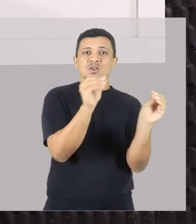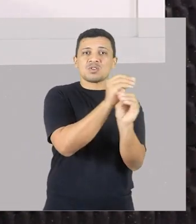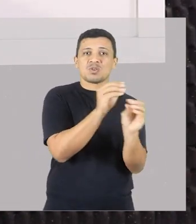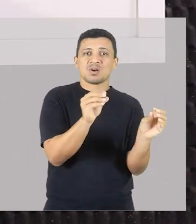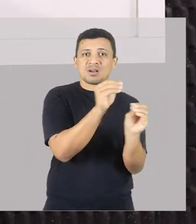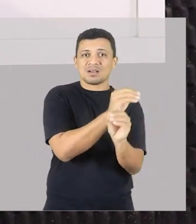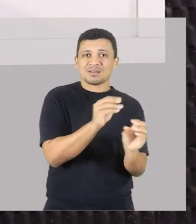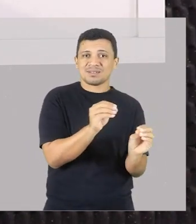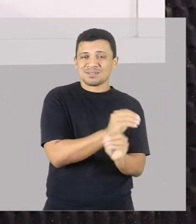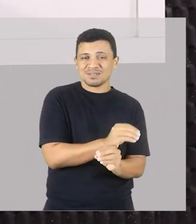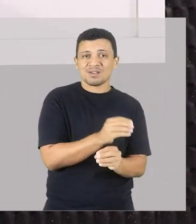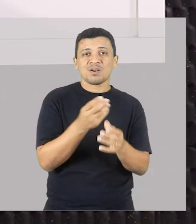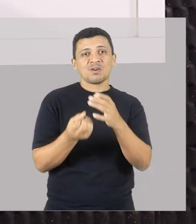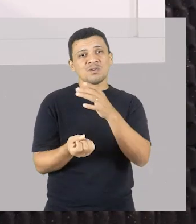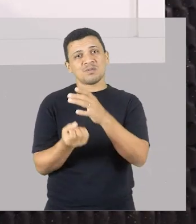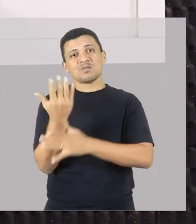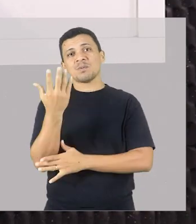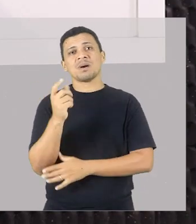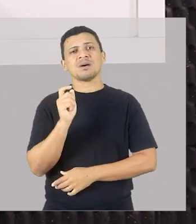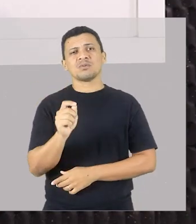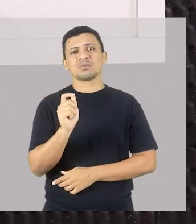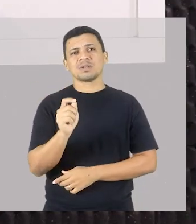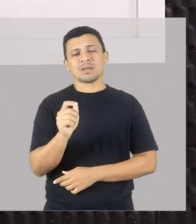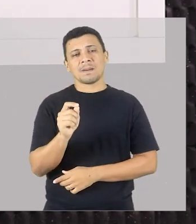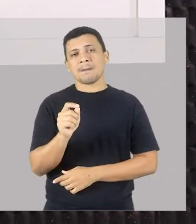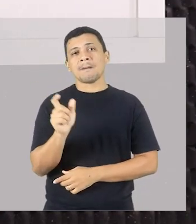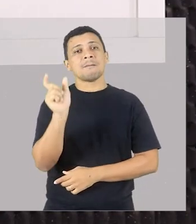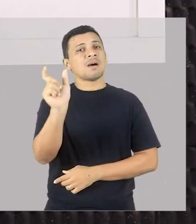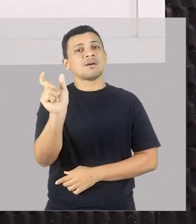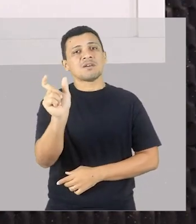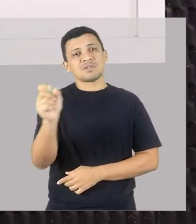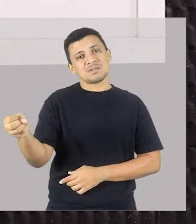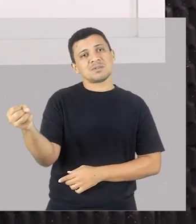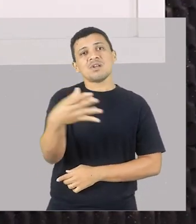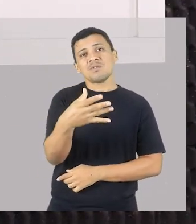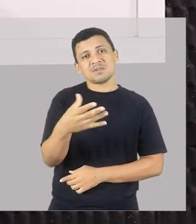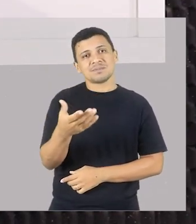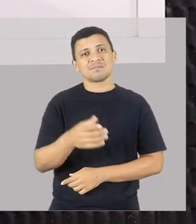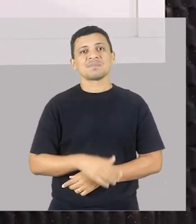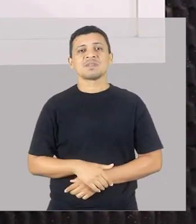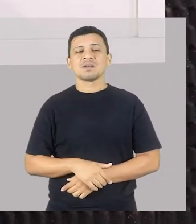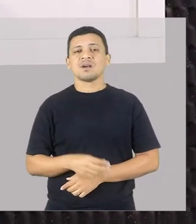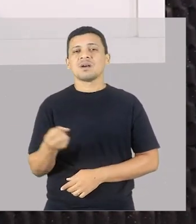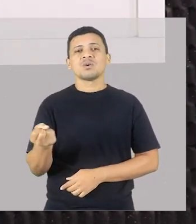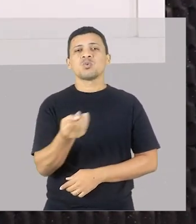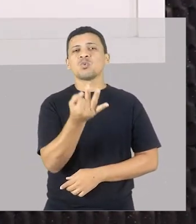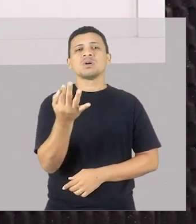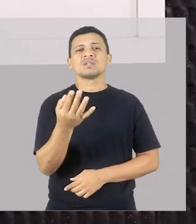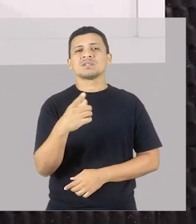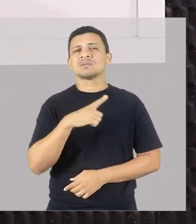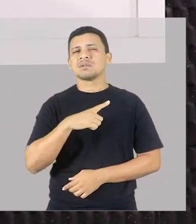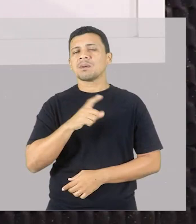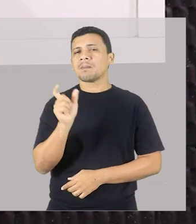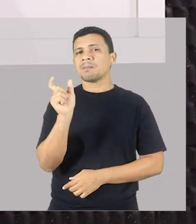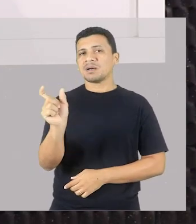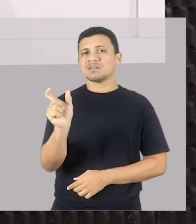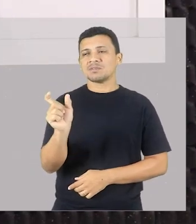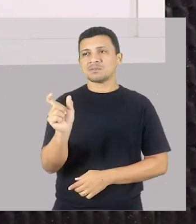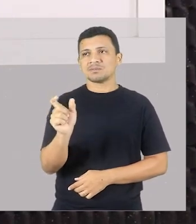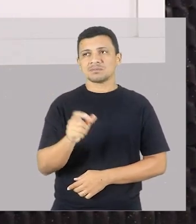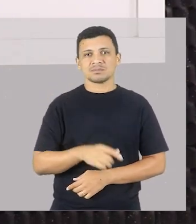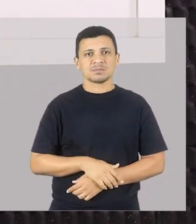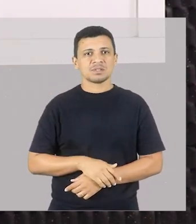números de posições, eles vão formar novas palavras. Tá? Então, quantas palavras eu tenho? Eu tenho 8